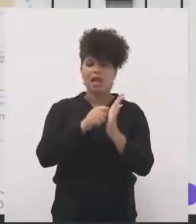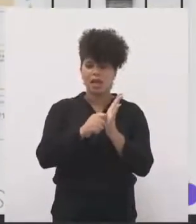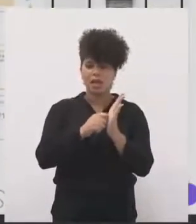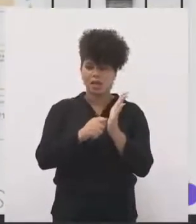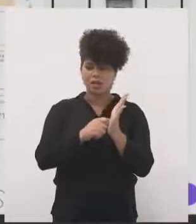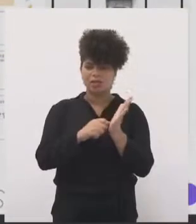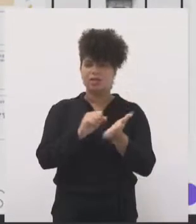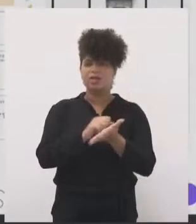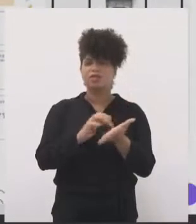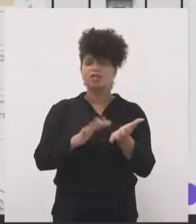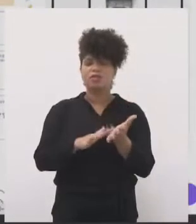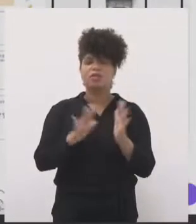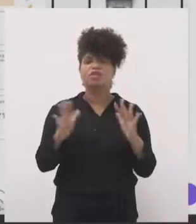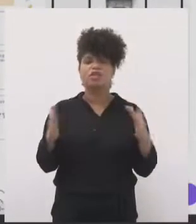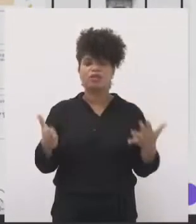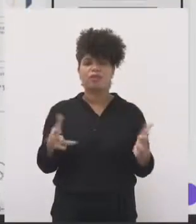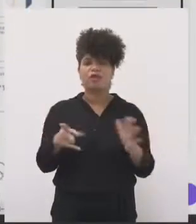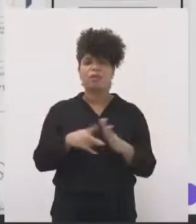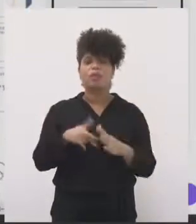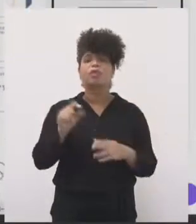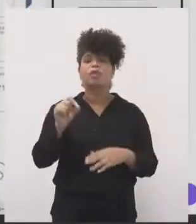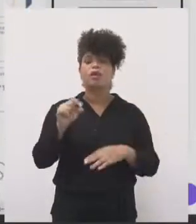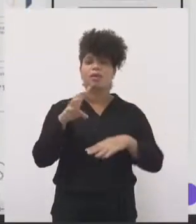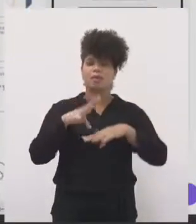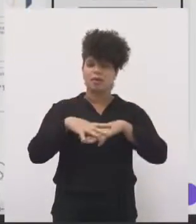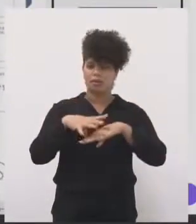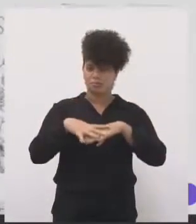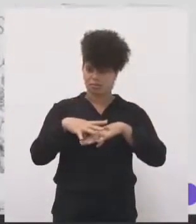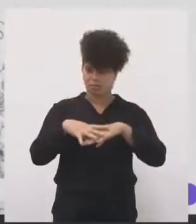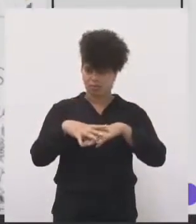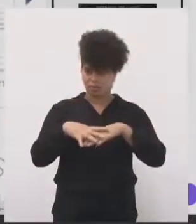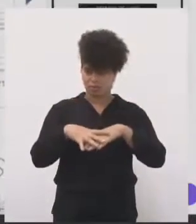atividades específicas como de matemática,